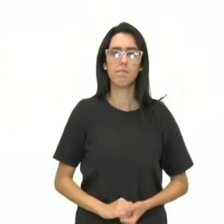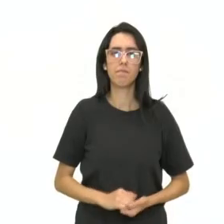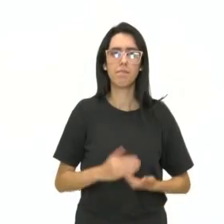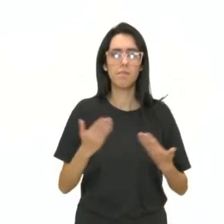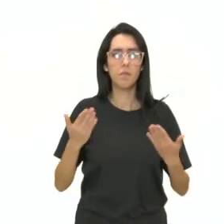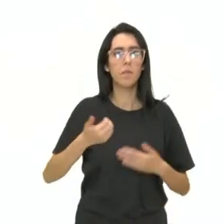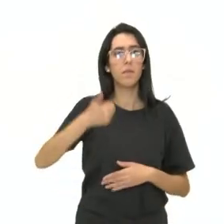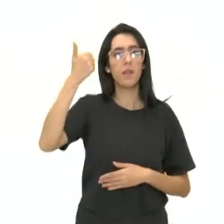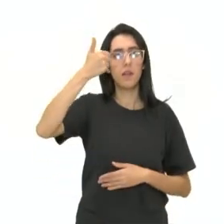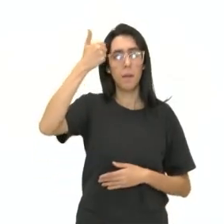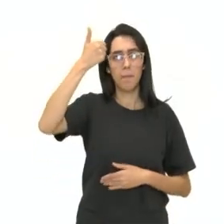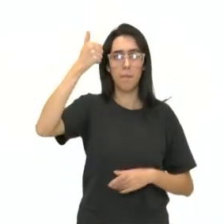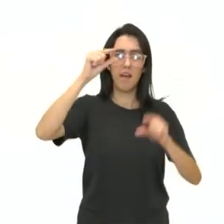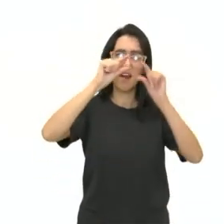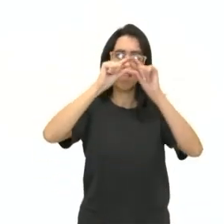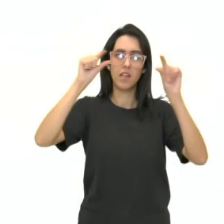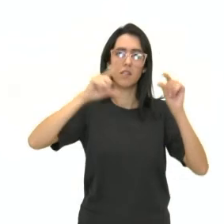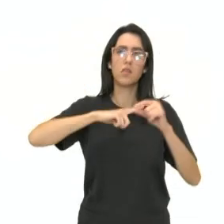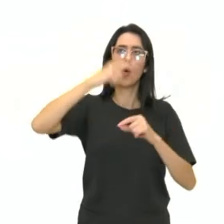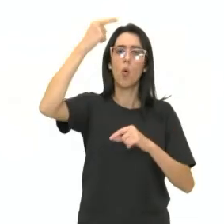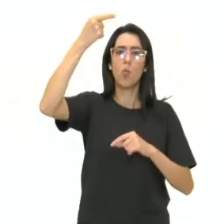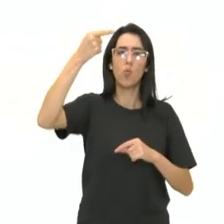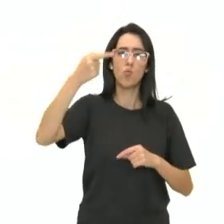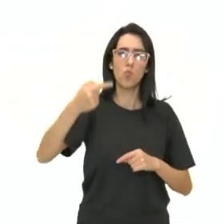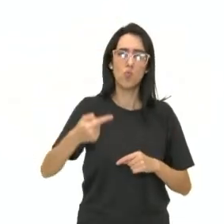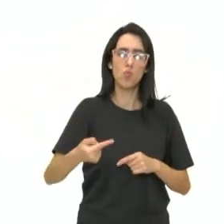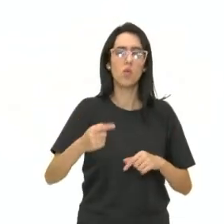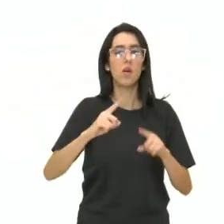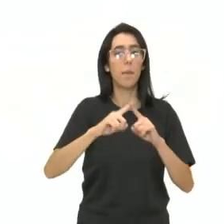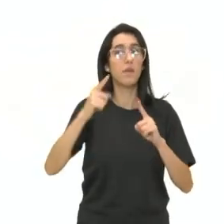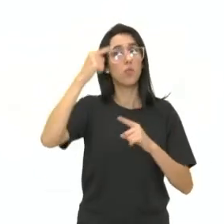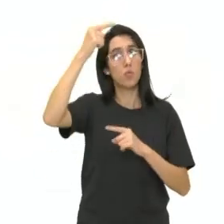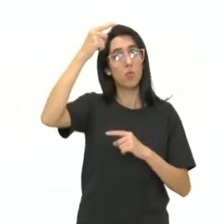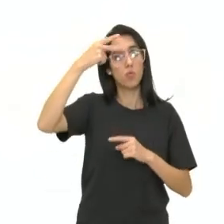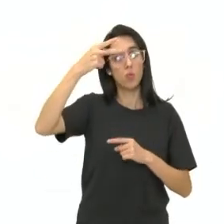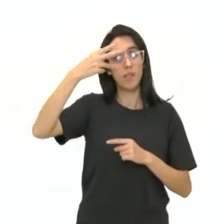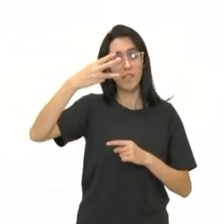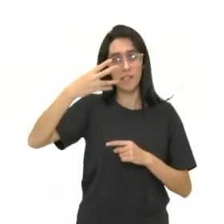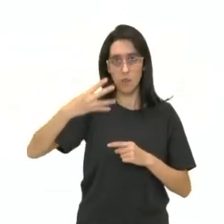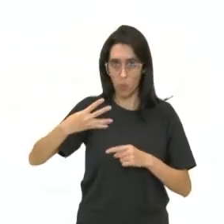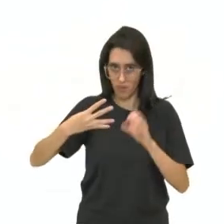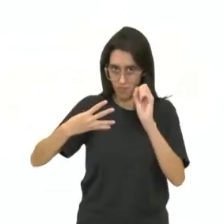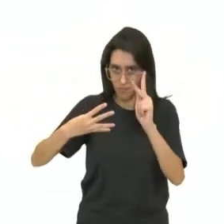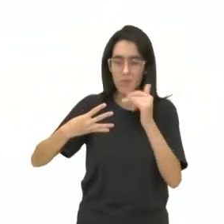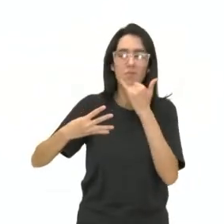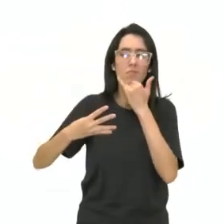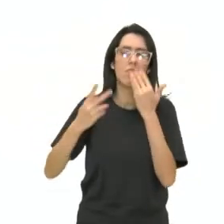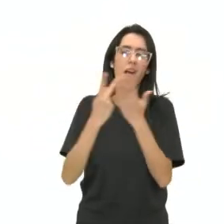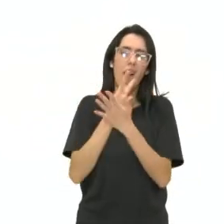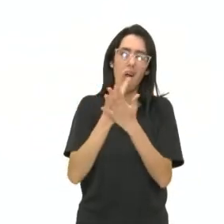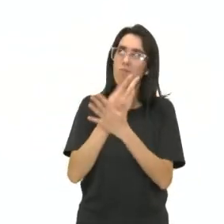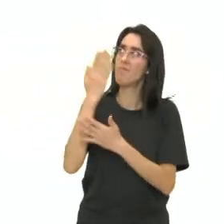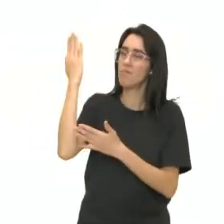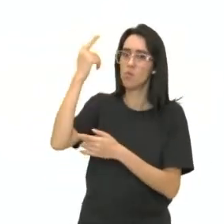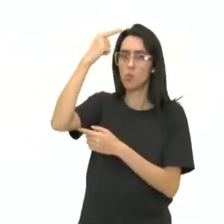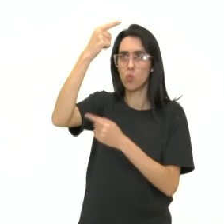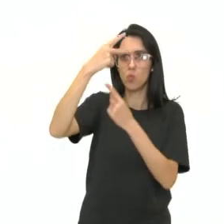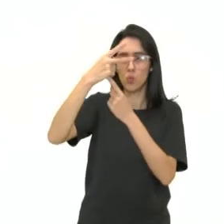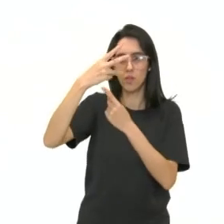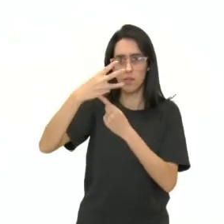Primeira frase, aqui tá tudo mas é 1, 2, 3 e 4. Foi um erro de digitação. Olhem